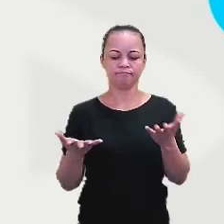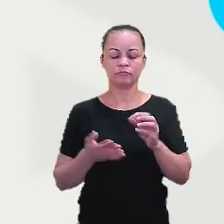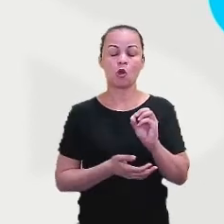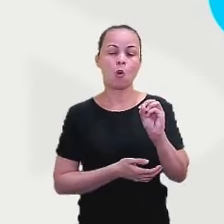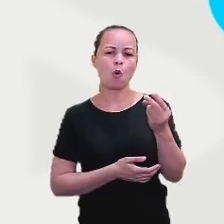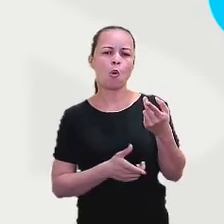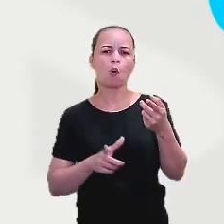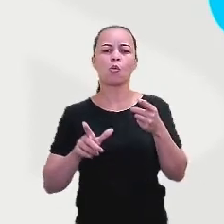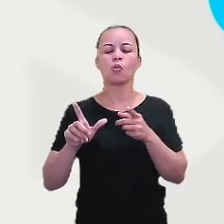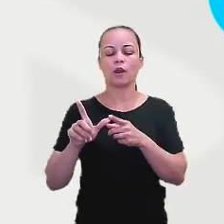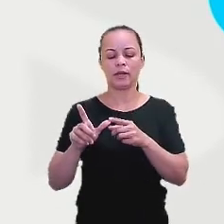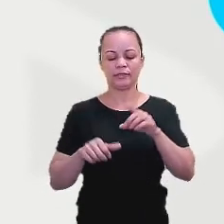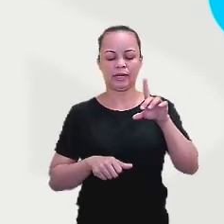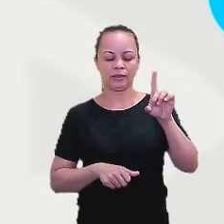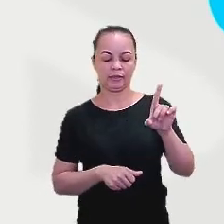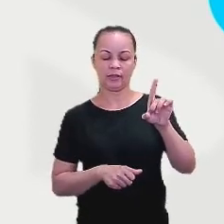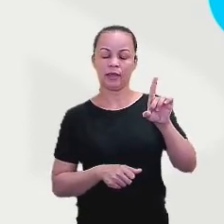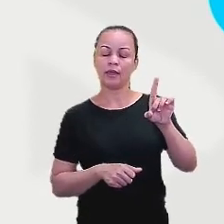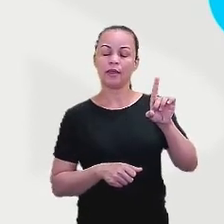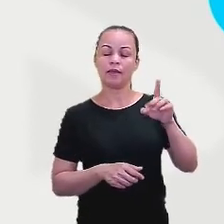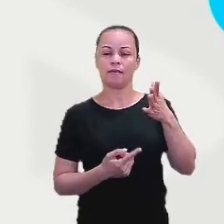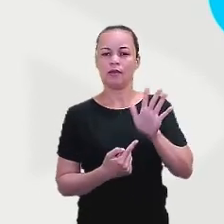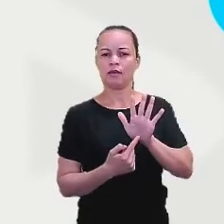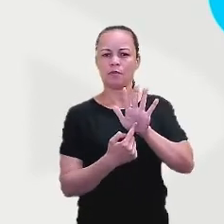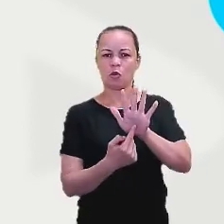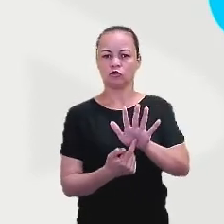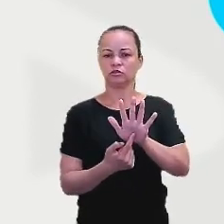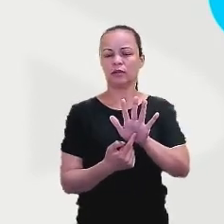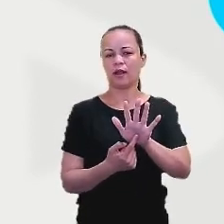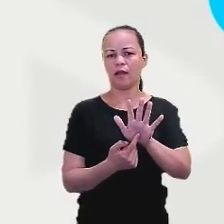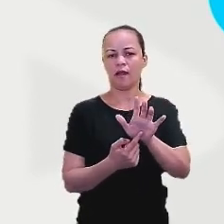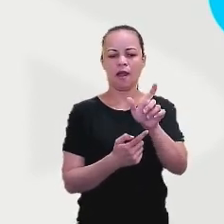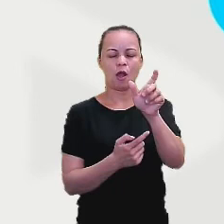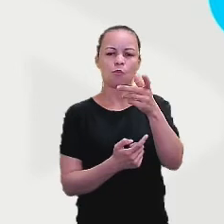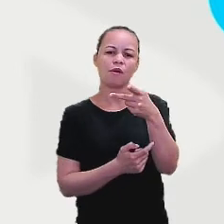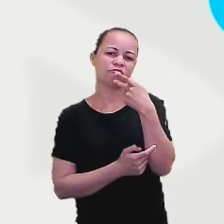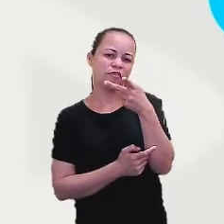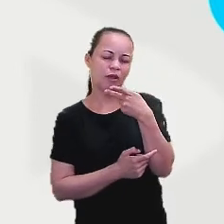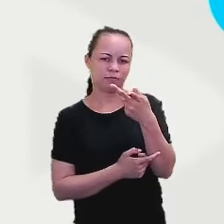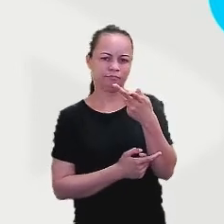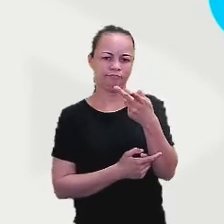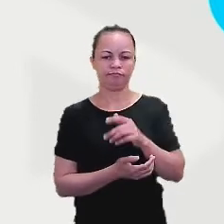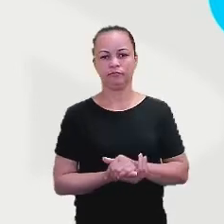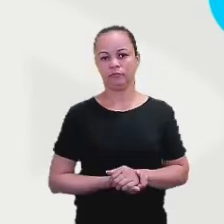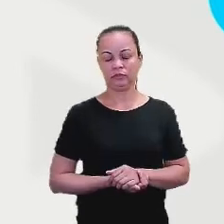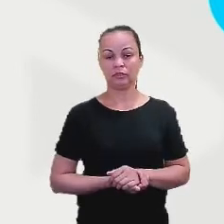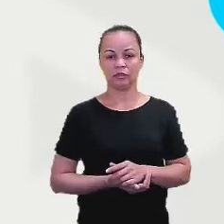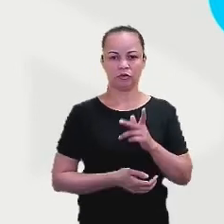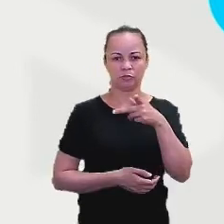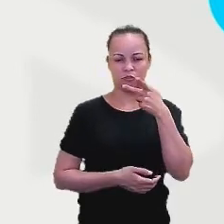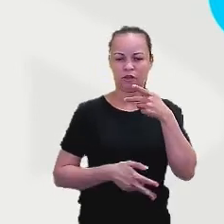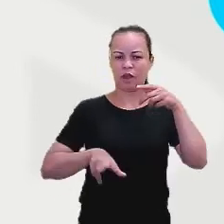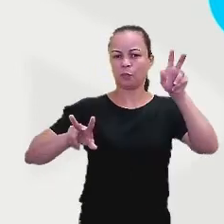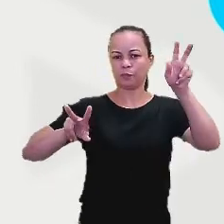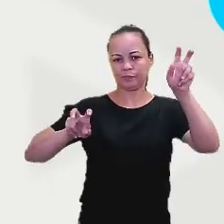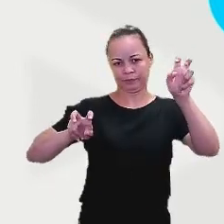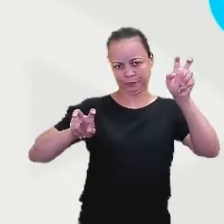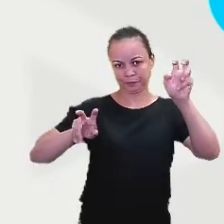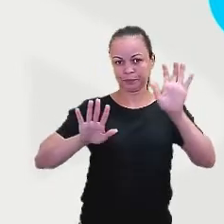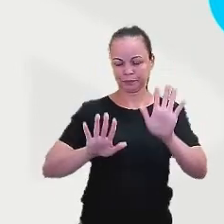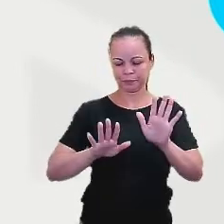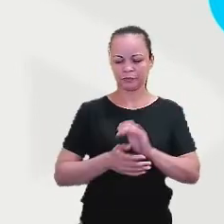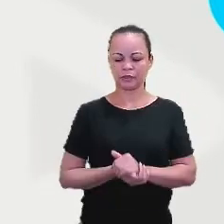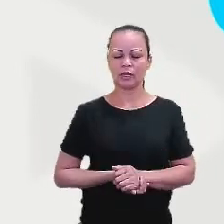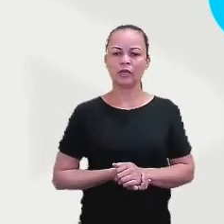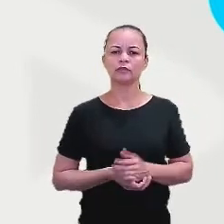ou para indicar ali uma fala. Gente, vamos falar um pouquinho aqui de citação. Então, quando eu quero citar o